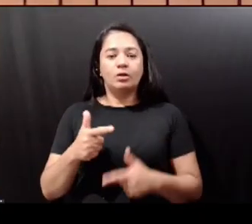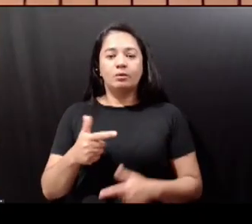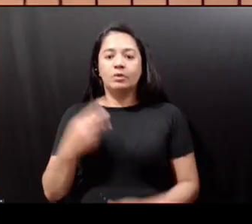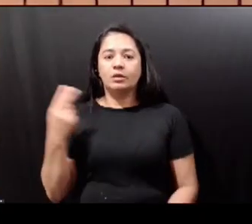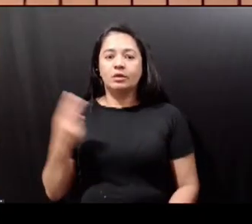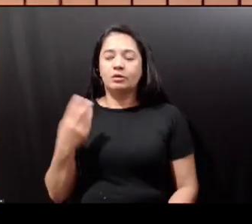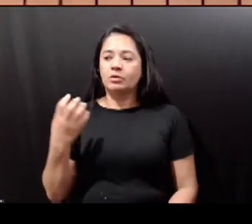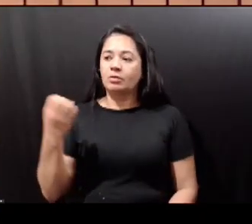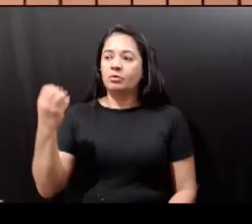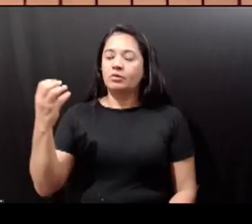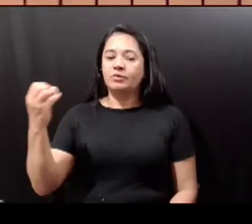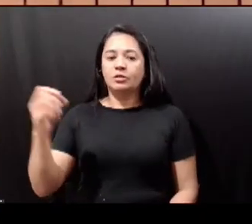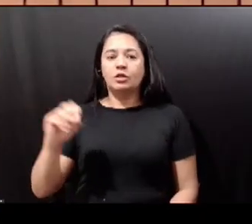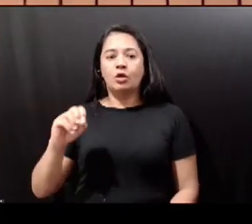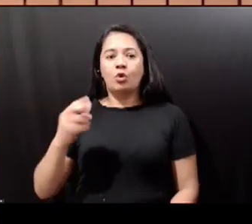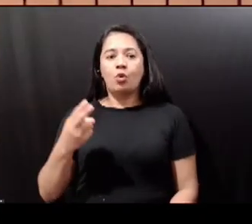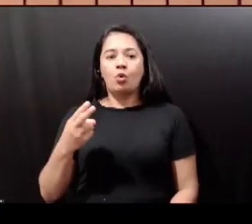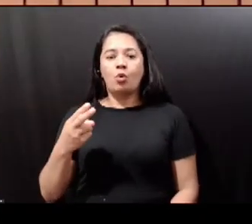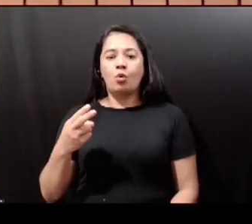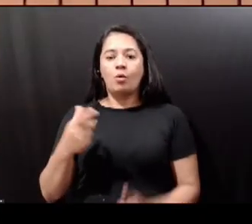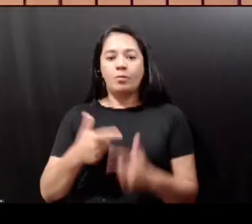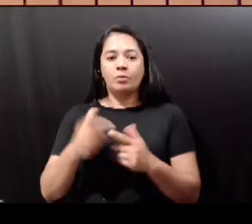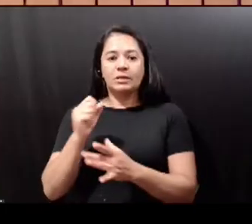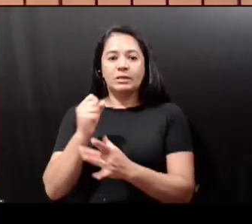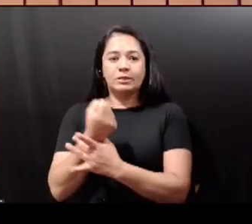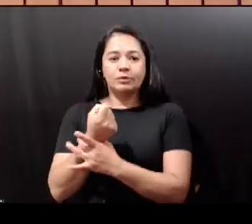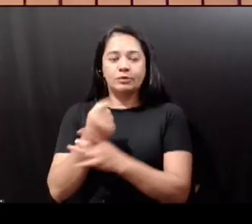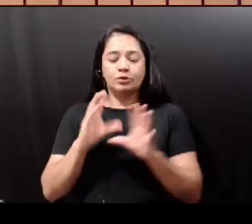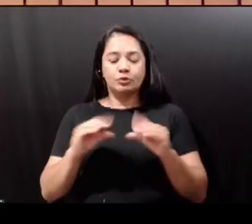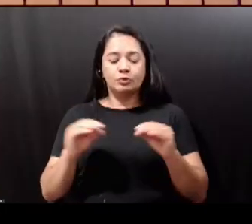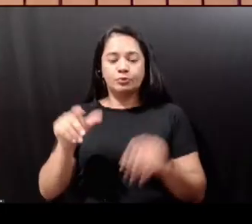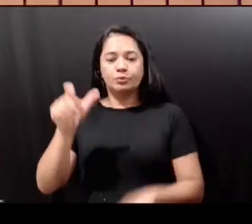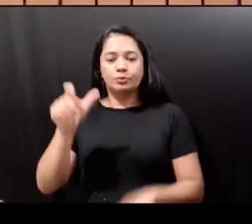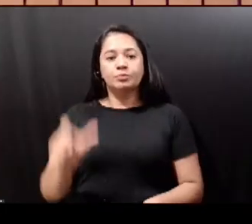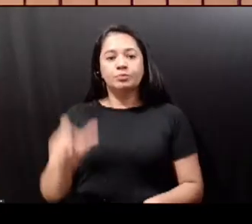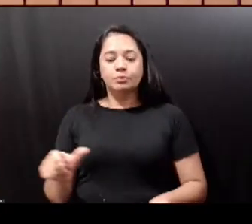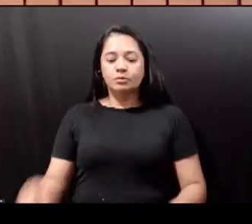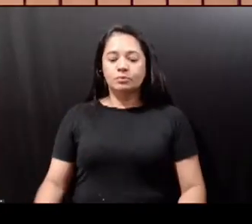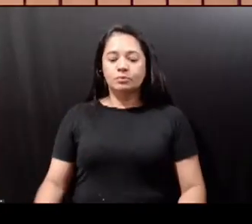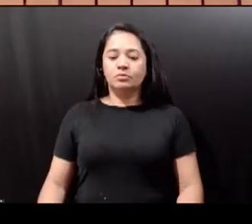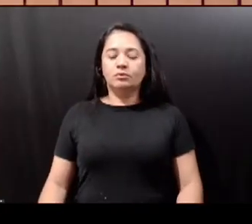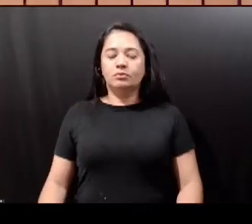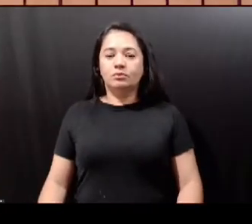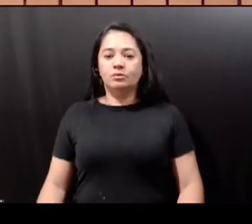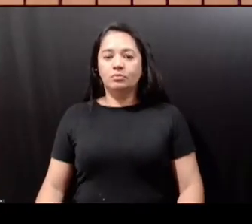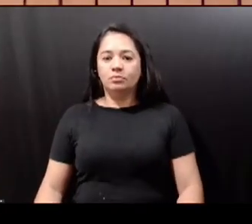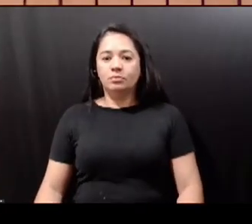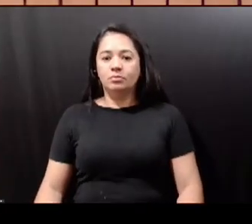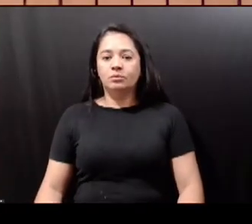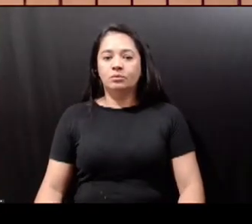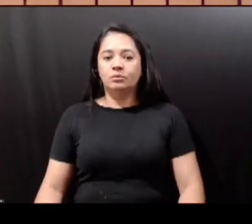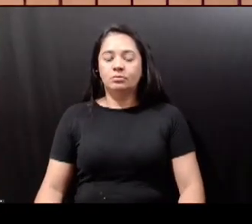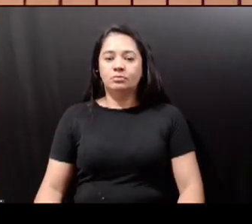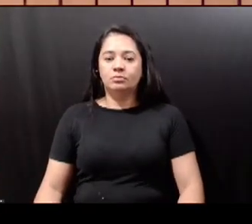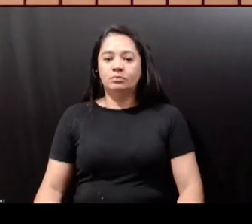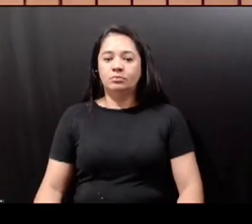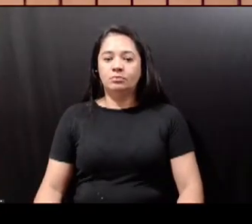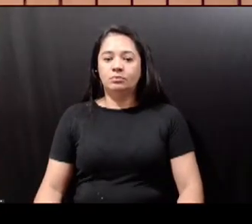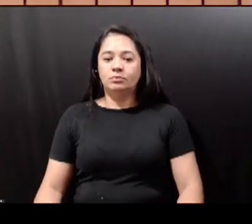segurança e o conforto do usuário. Quer que termine? Esses são os principais pontos, né, da lei.